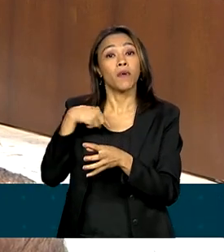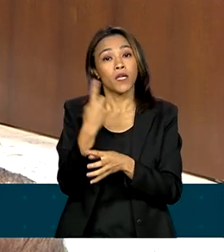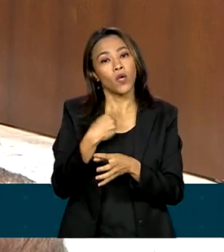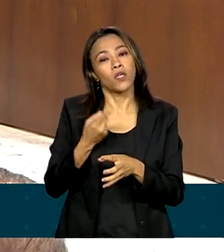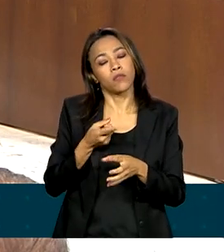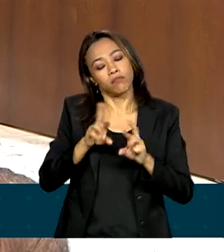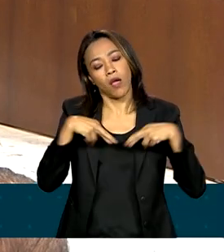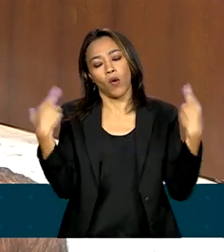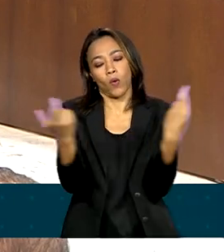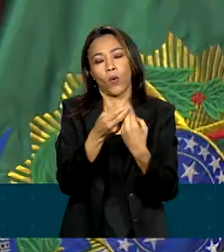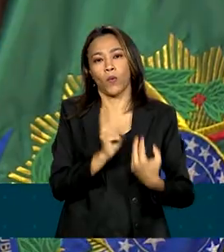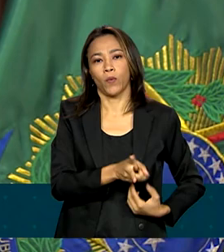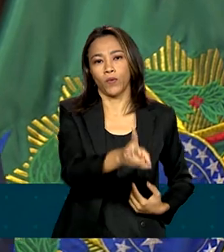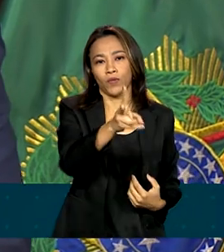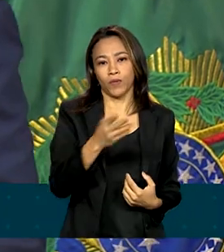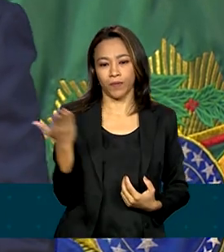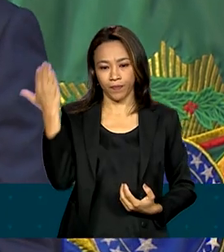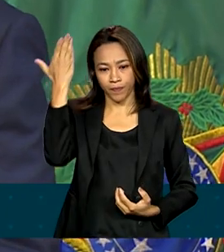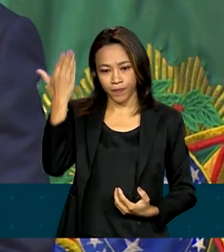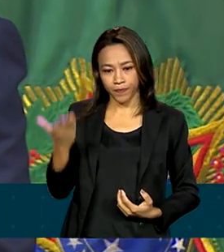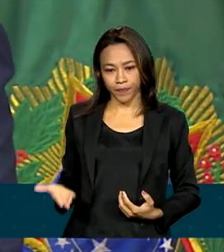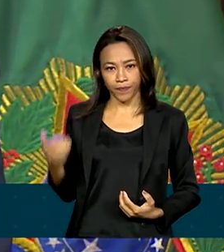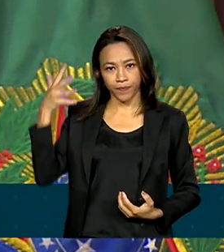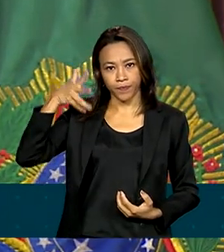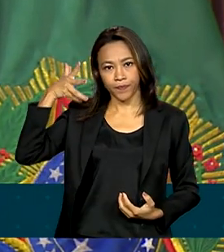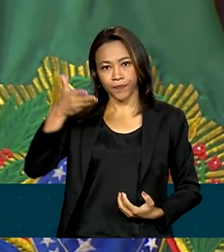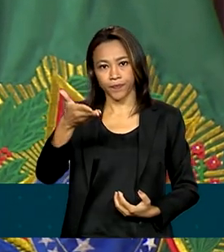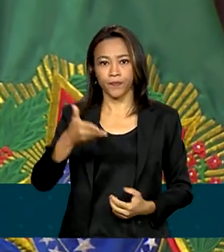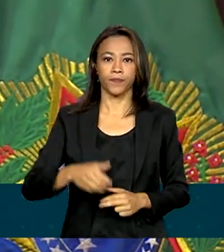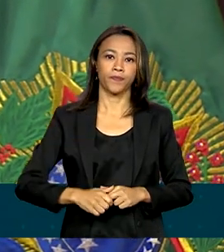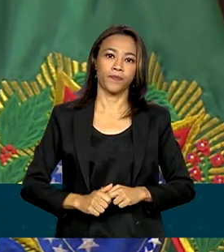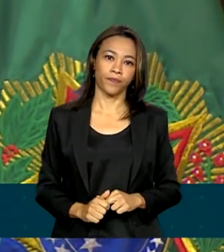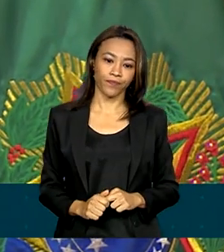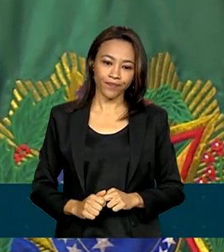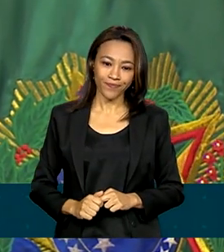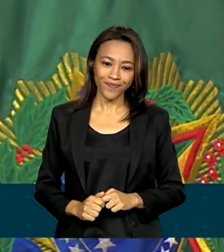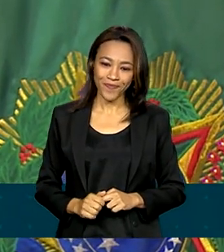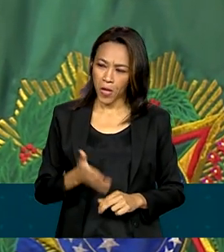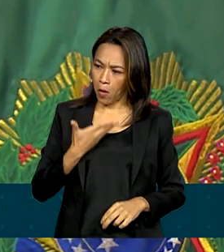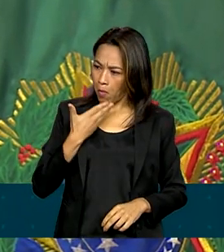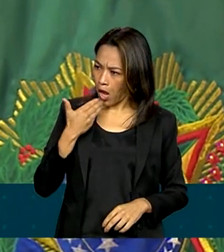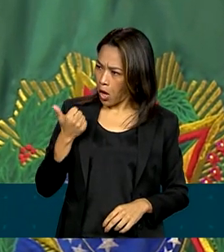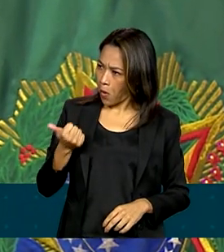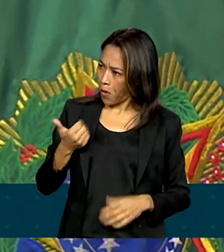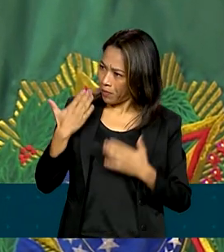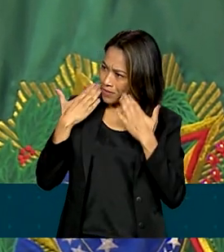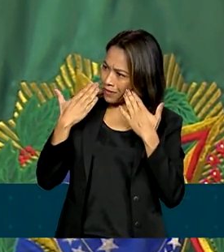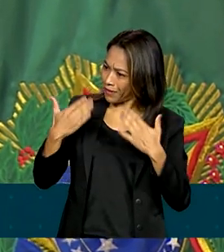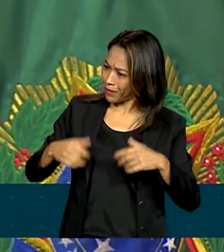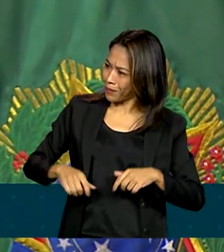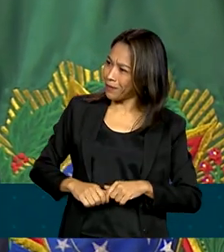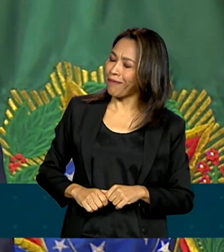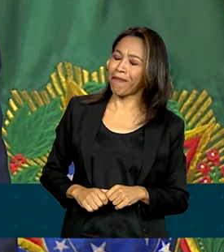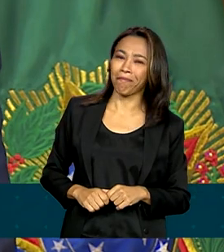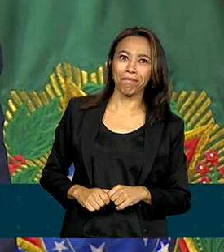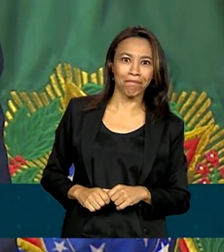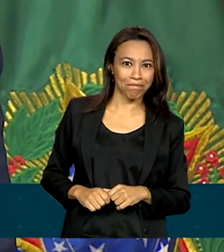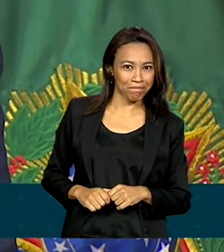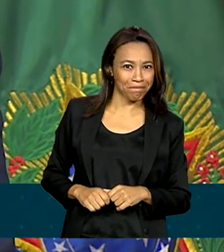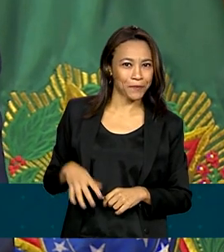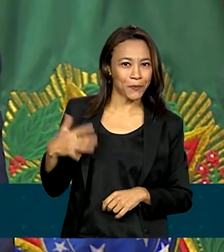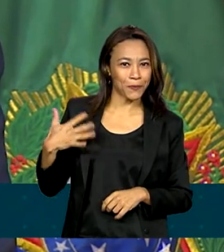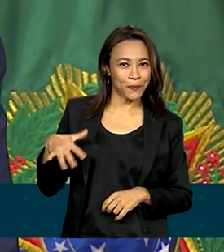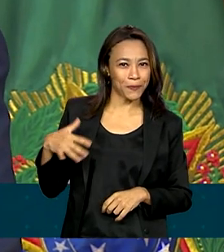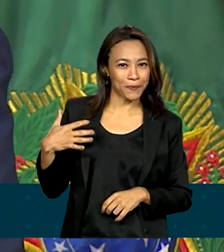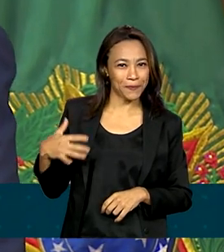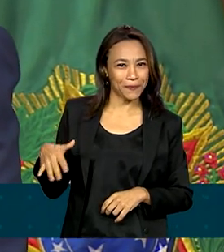nossa reunião. Senhor presidente, com a palavra. O melhor apresentador que eu já tive. Bem,